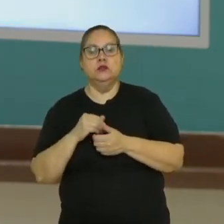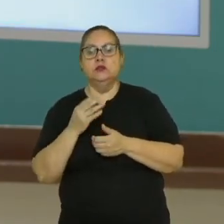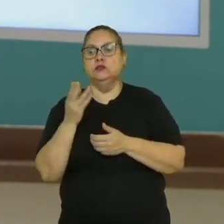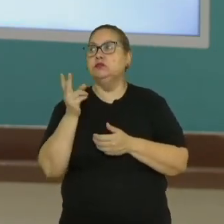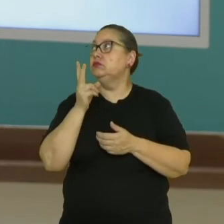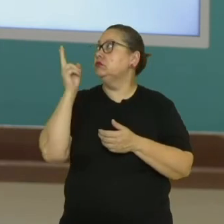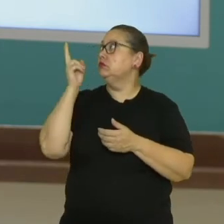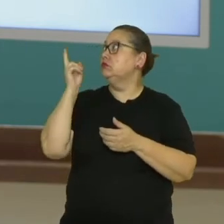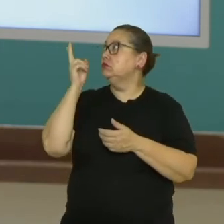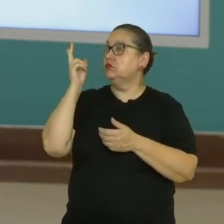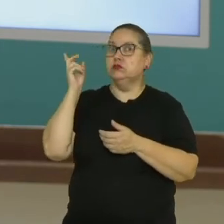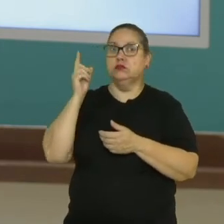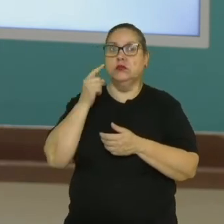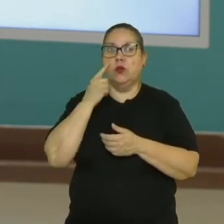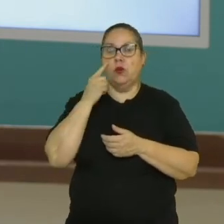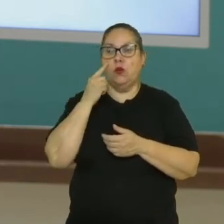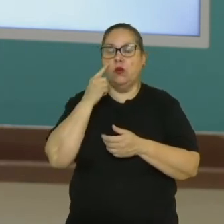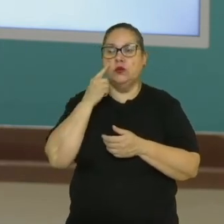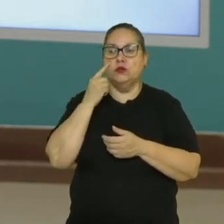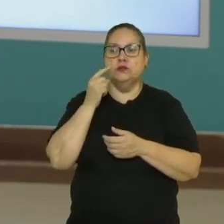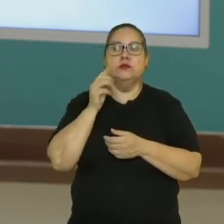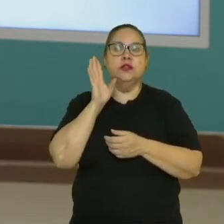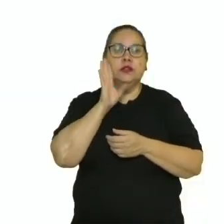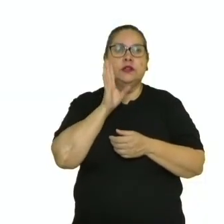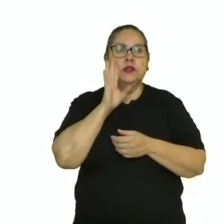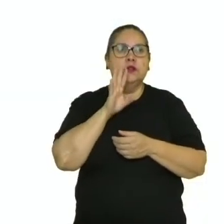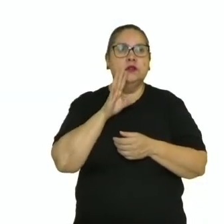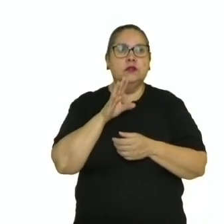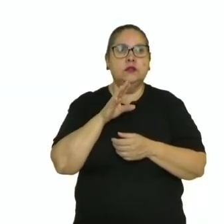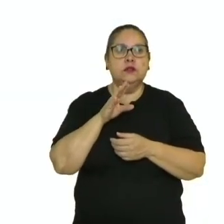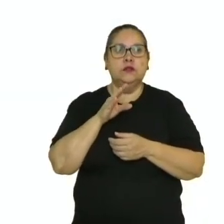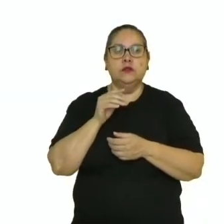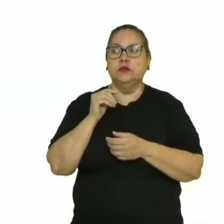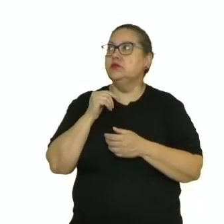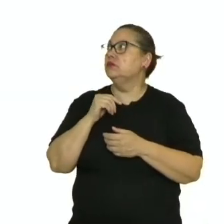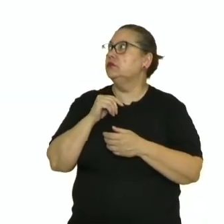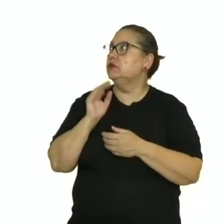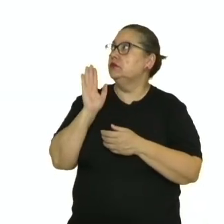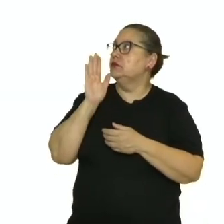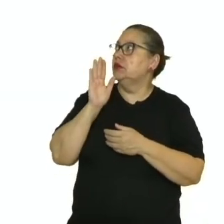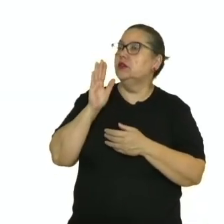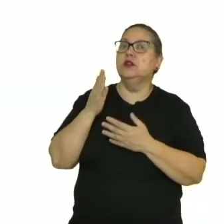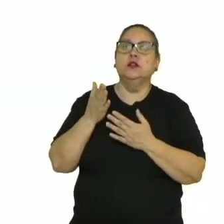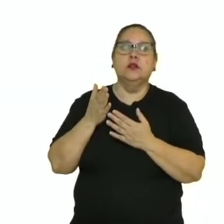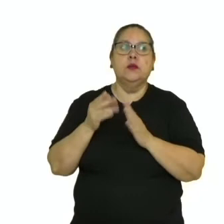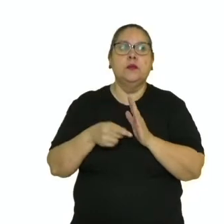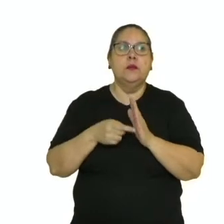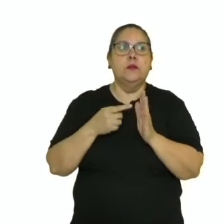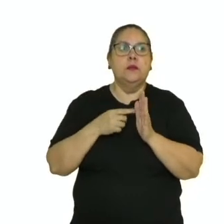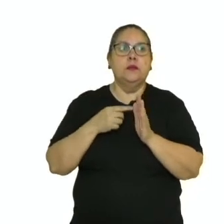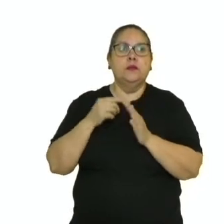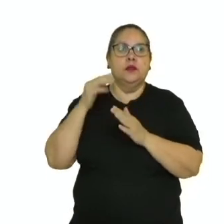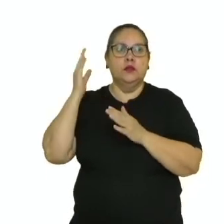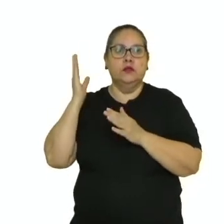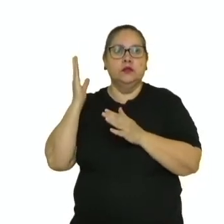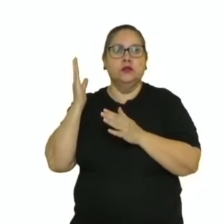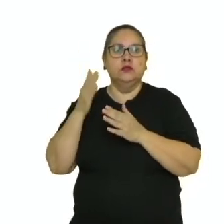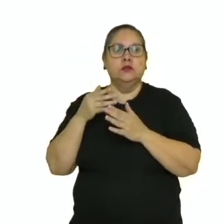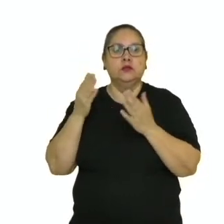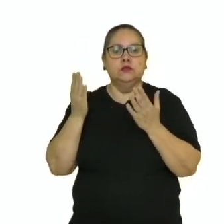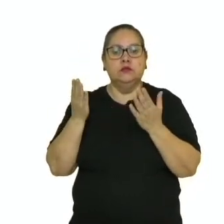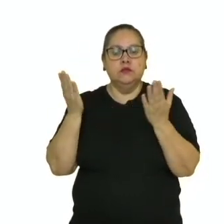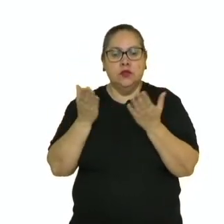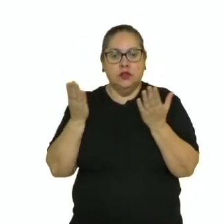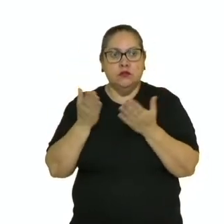quadro comparativo. Olha que interessante. Na esquerda, as características da Terra primitiva. Na direita, da Terra